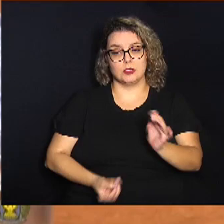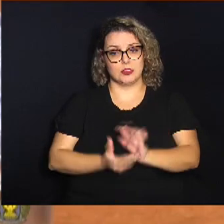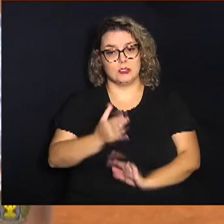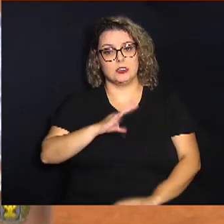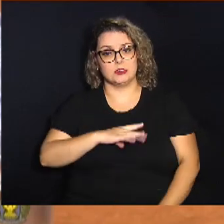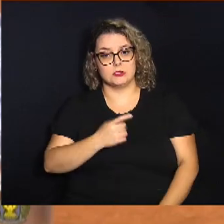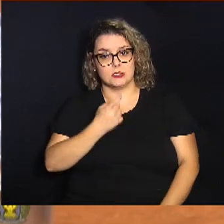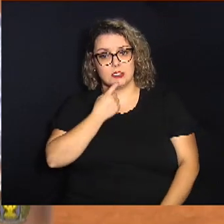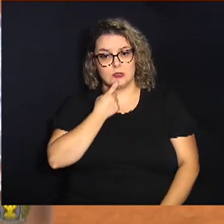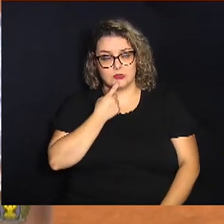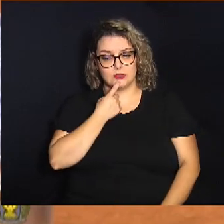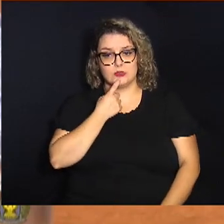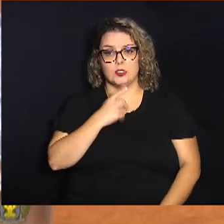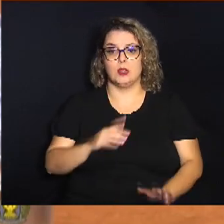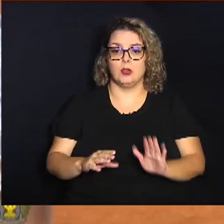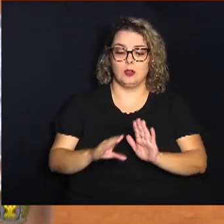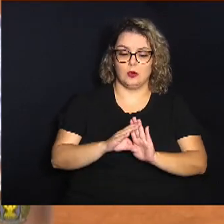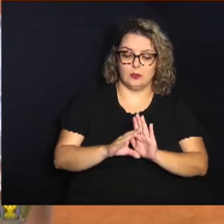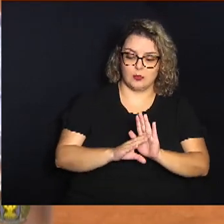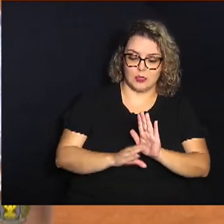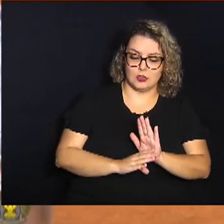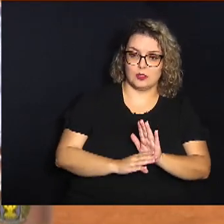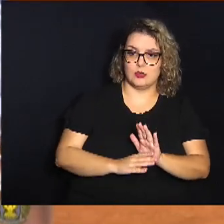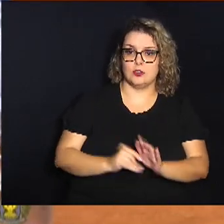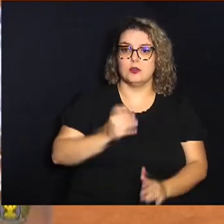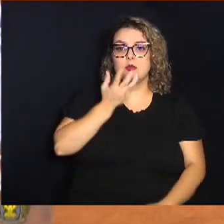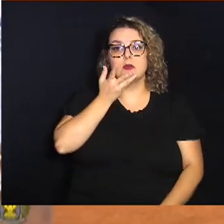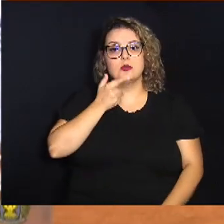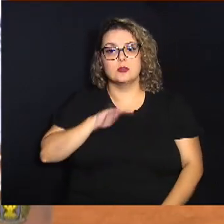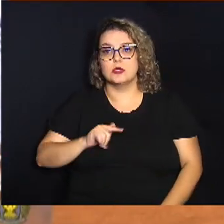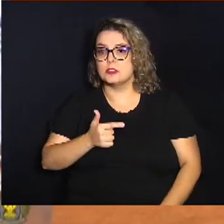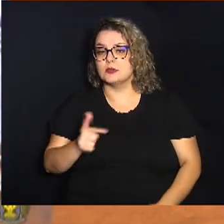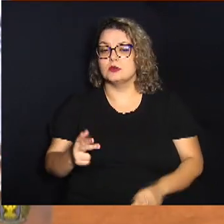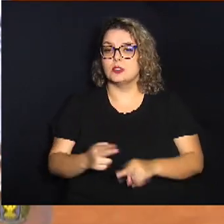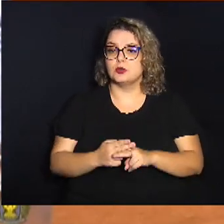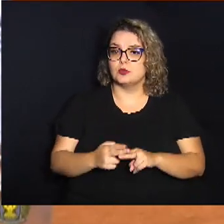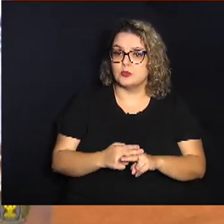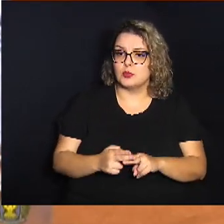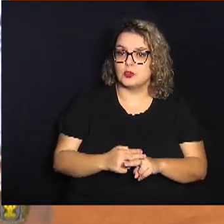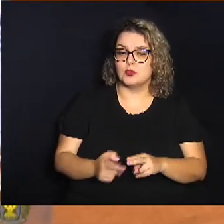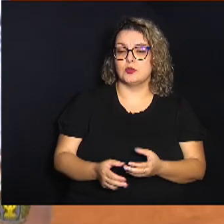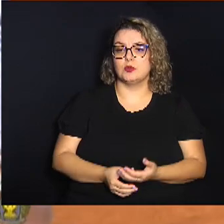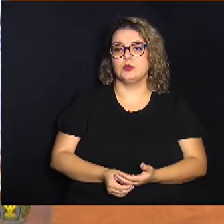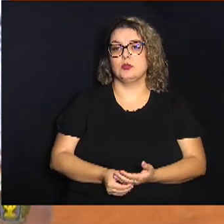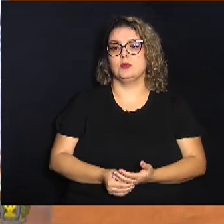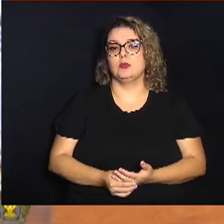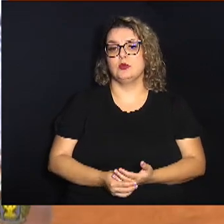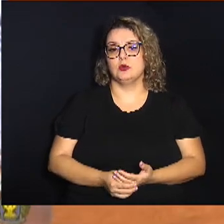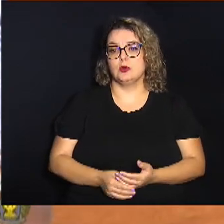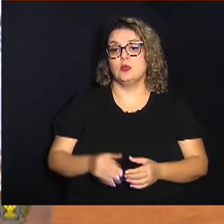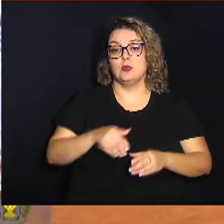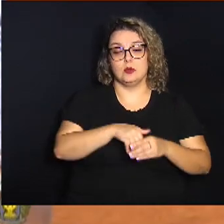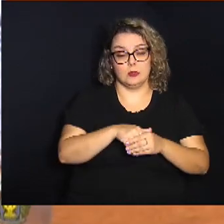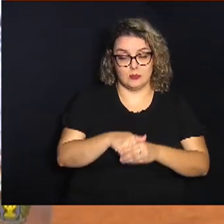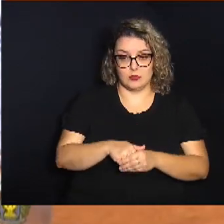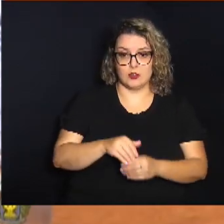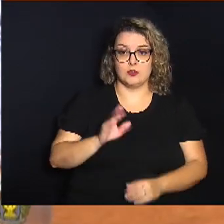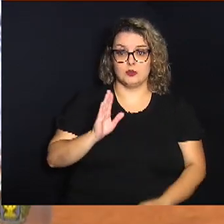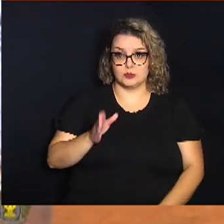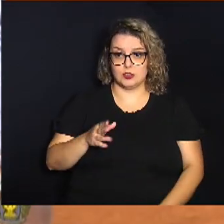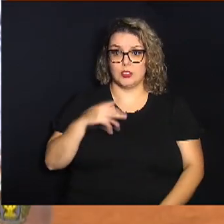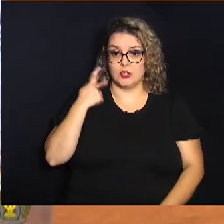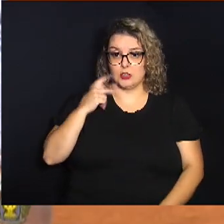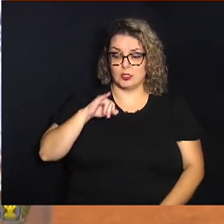Campinas o programa Infância Sem Pornografia. Com o voto favorável já aqui do